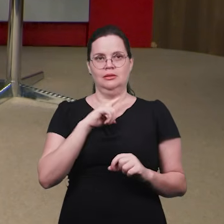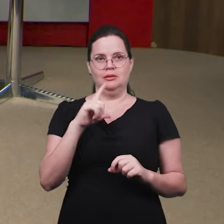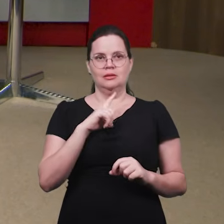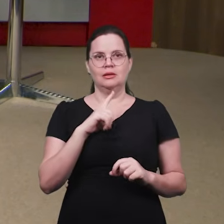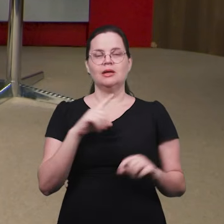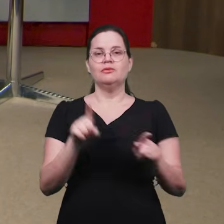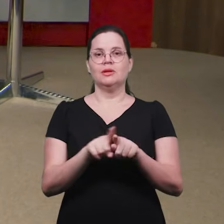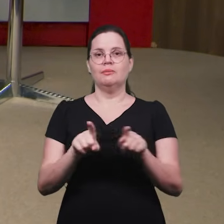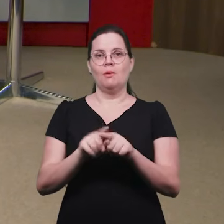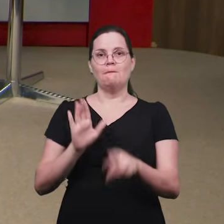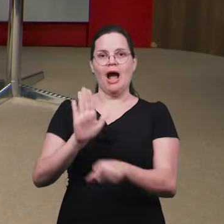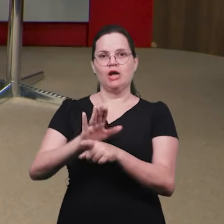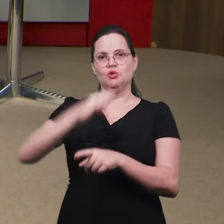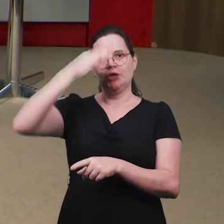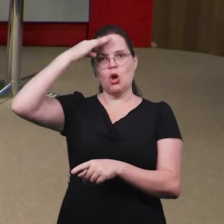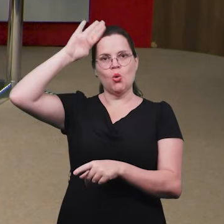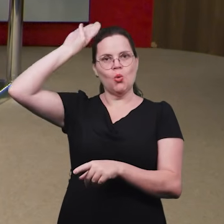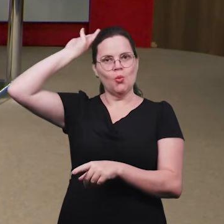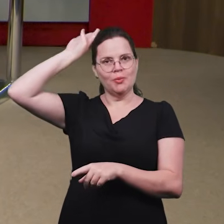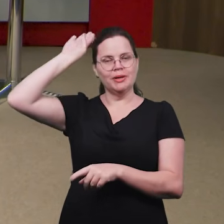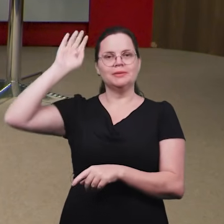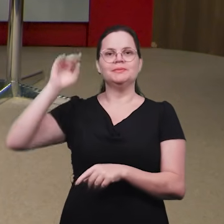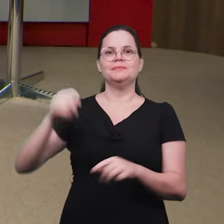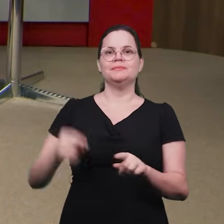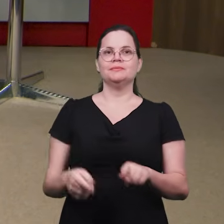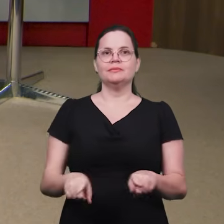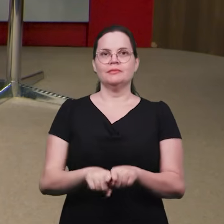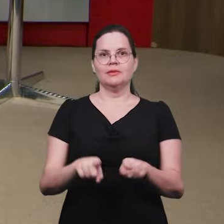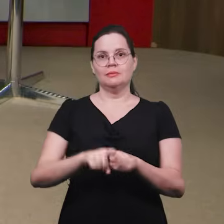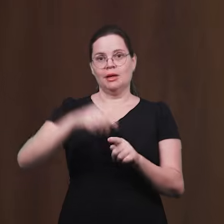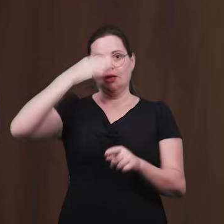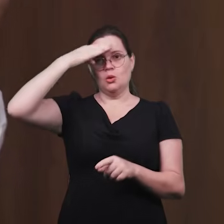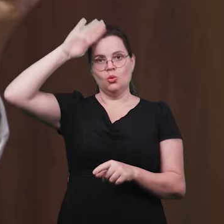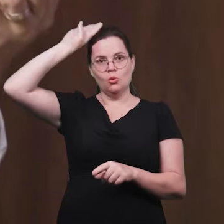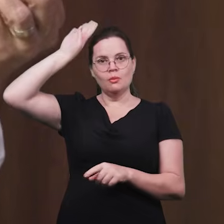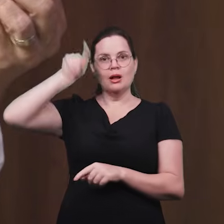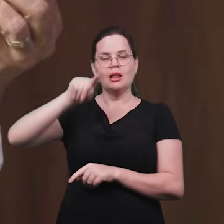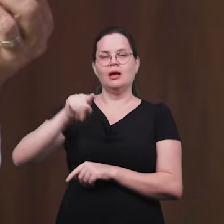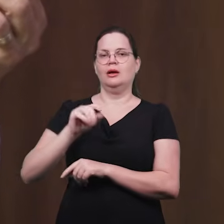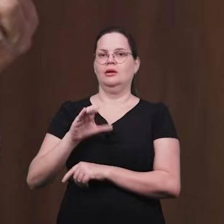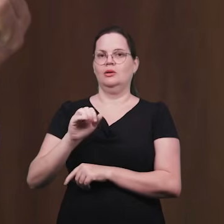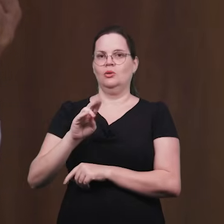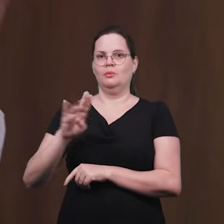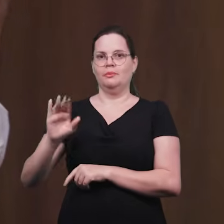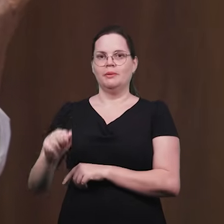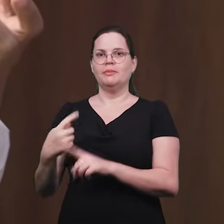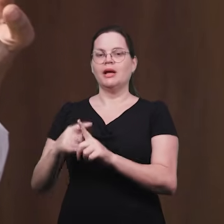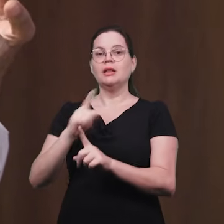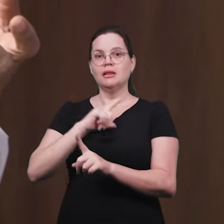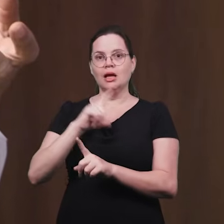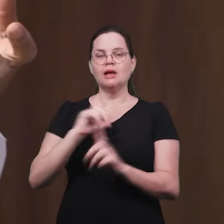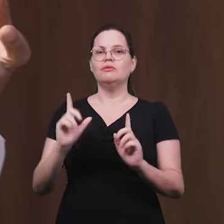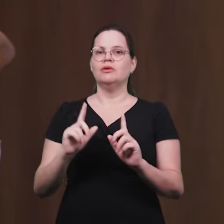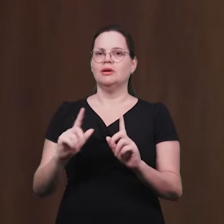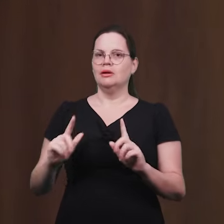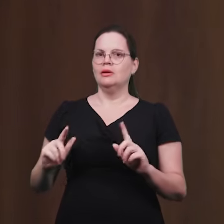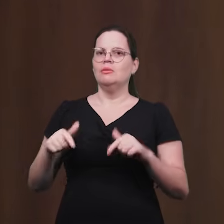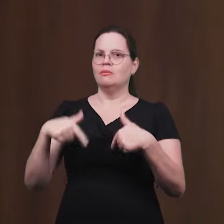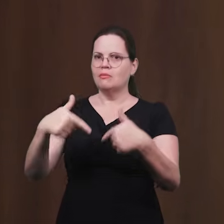foi feita uma ajuda em Cuba. Para mostrar como que a missão ela é proativa, ela